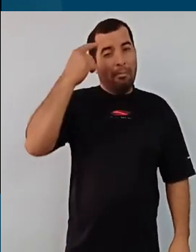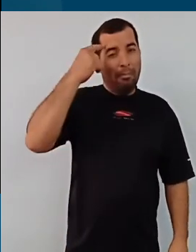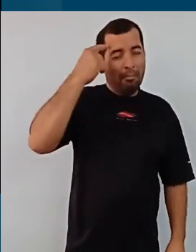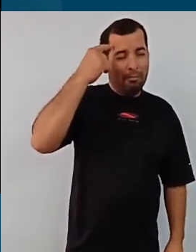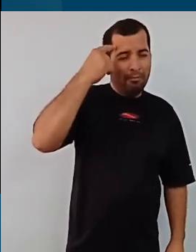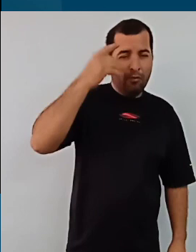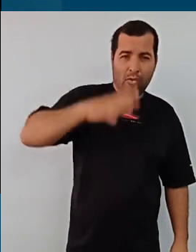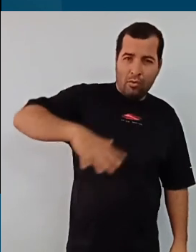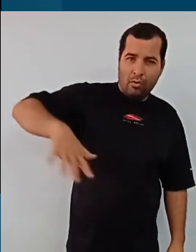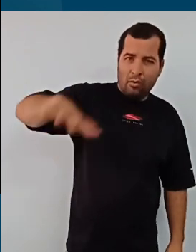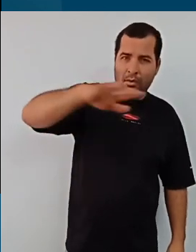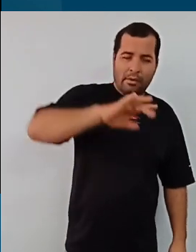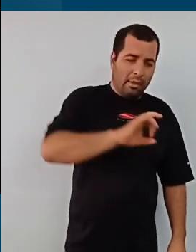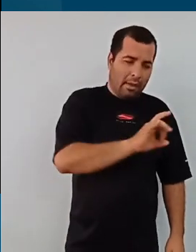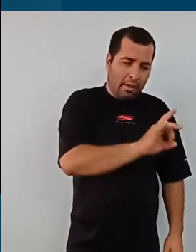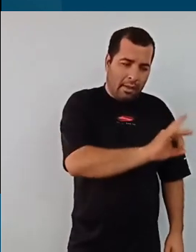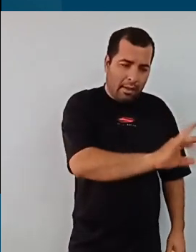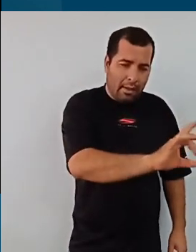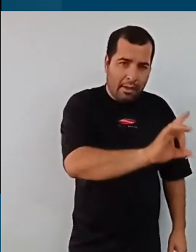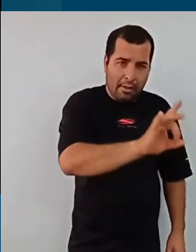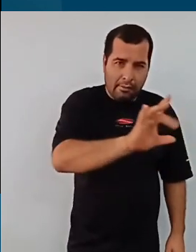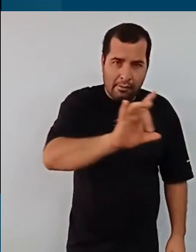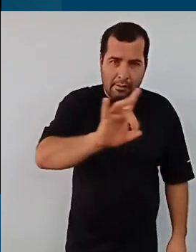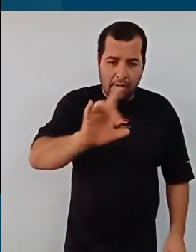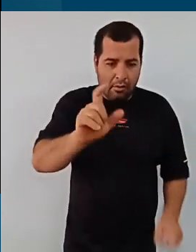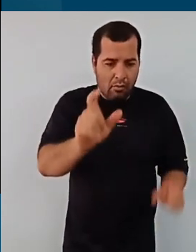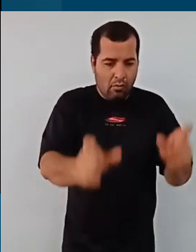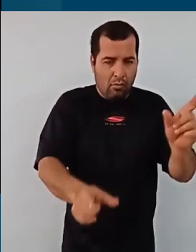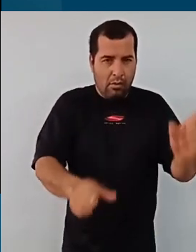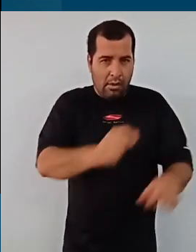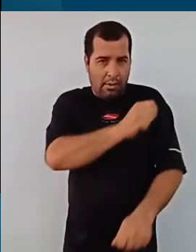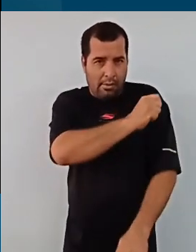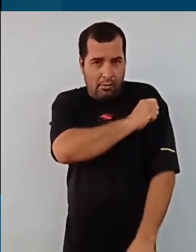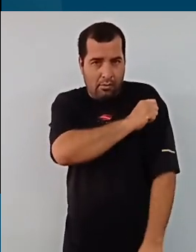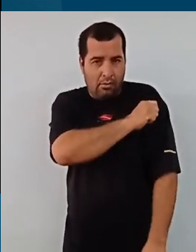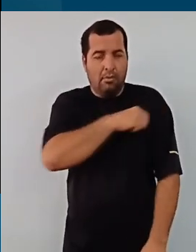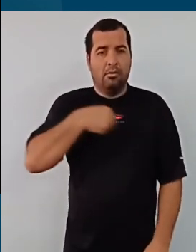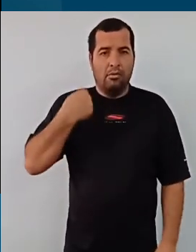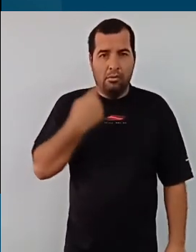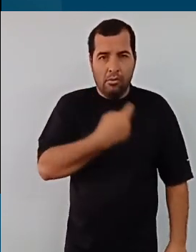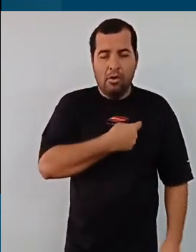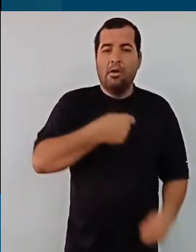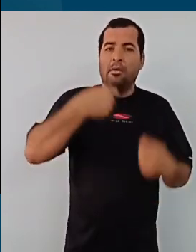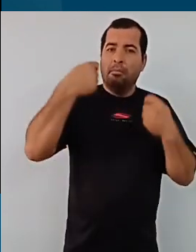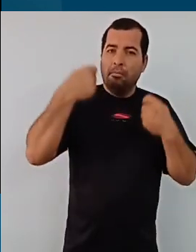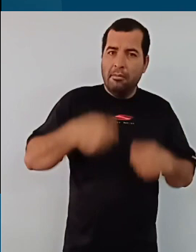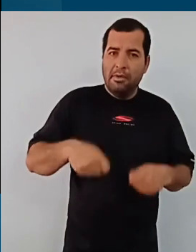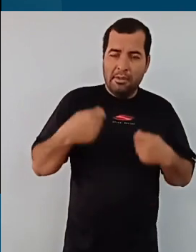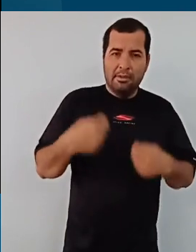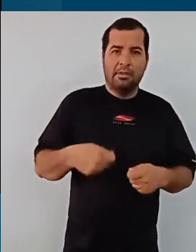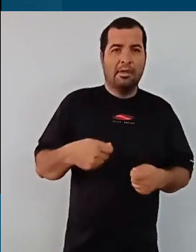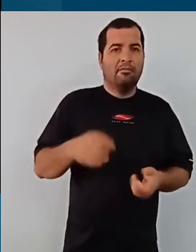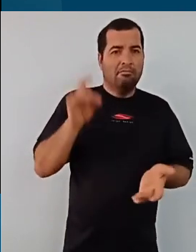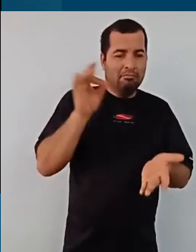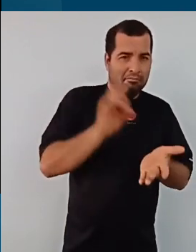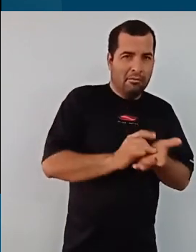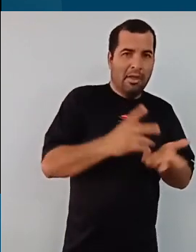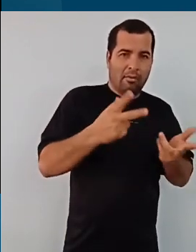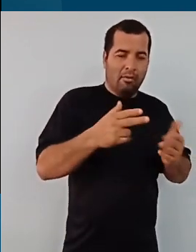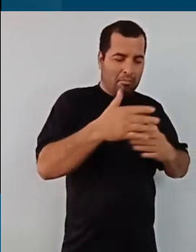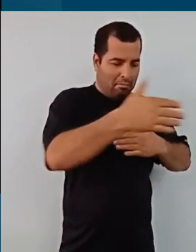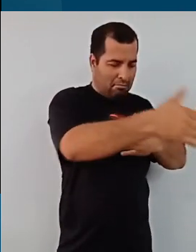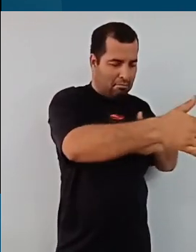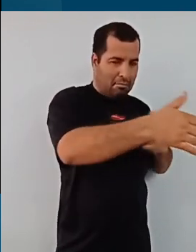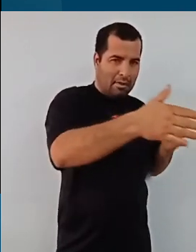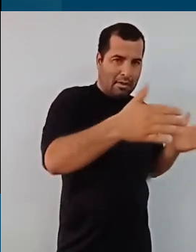Pensando na individualidade de cada estudante, o que eu preciso é ter boas ferramentas. Preciso ter uma caixa de ferramentas,